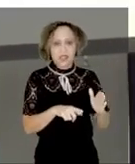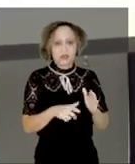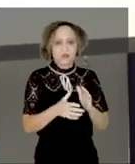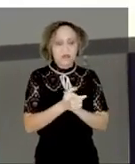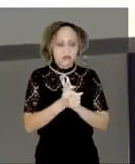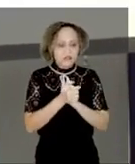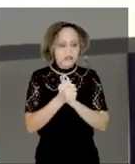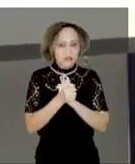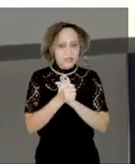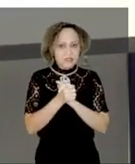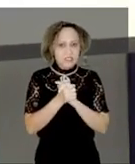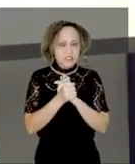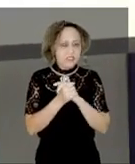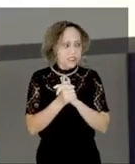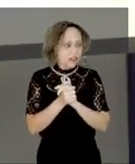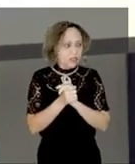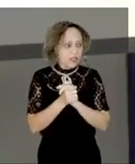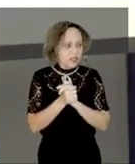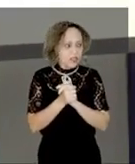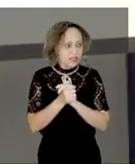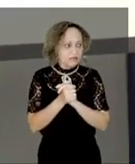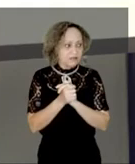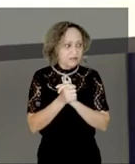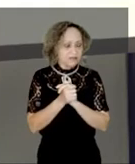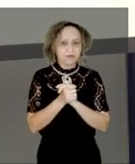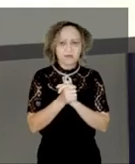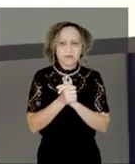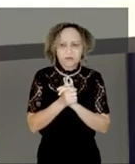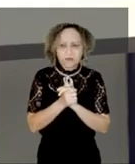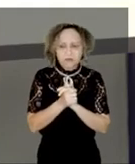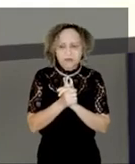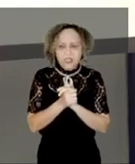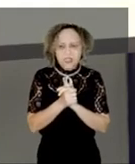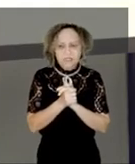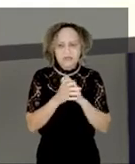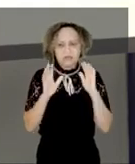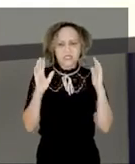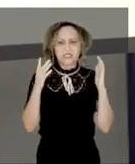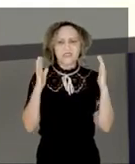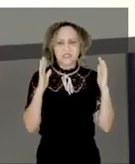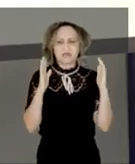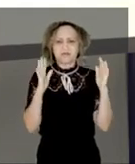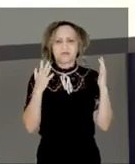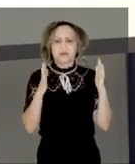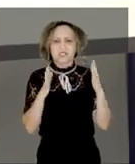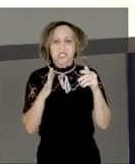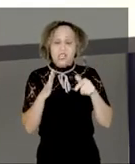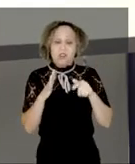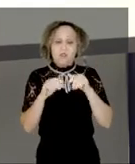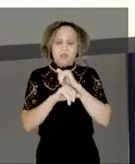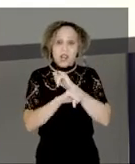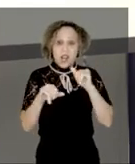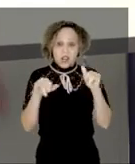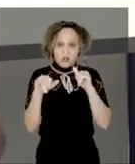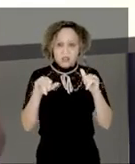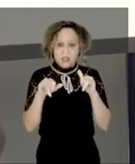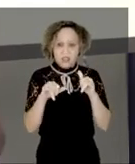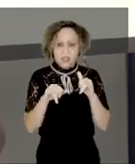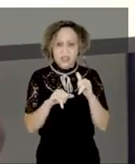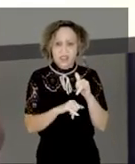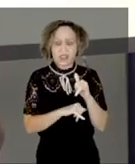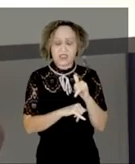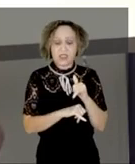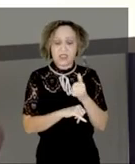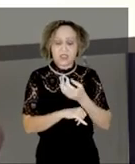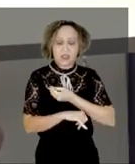do filme, né? Os companheiros aqui fizeram as suas falas. E para falar